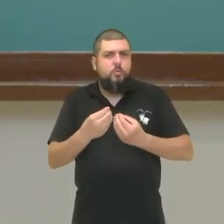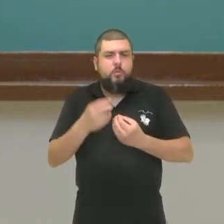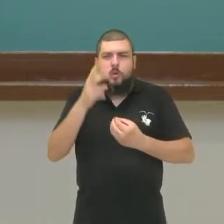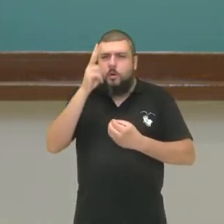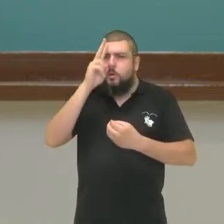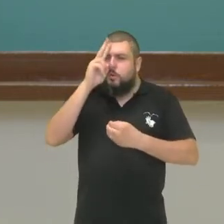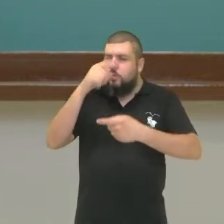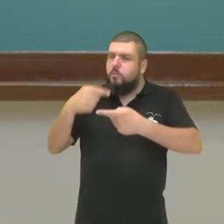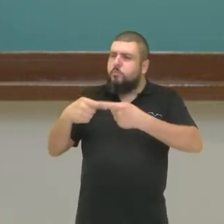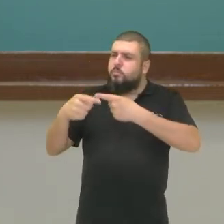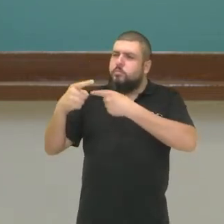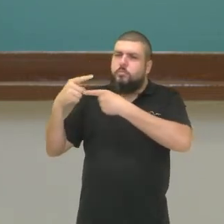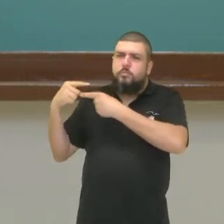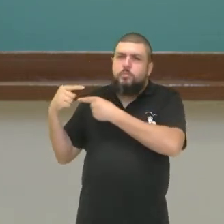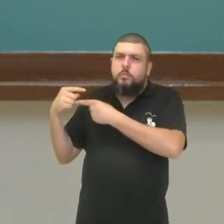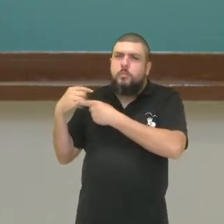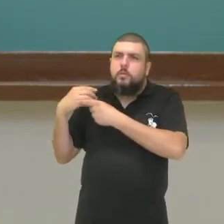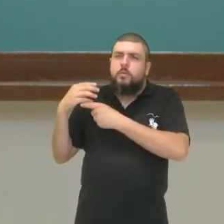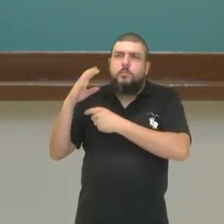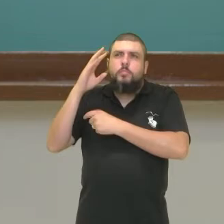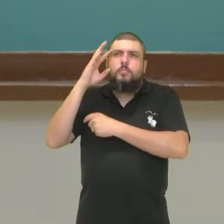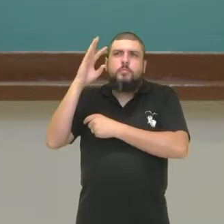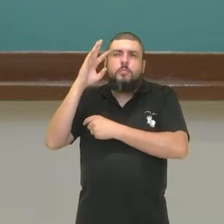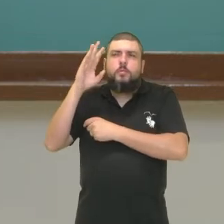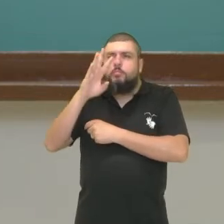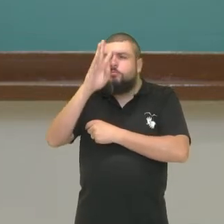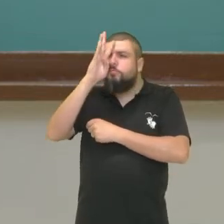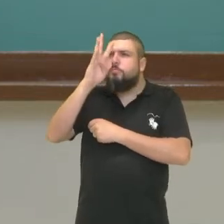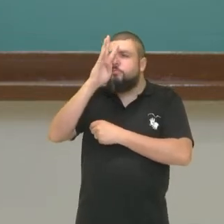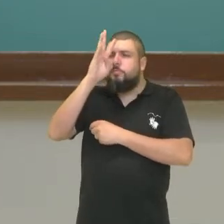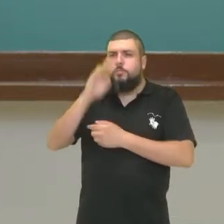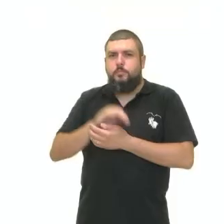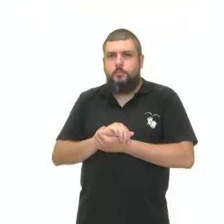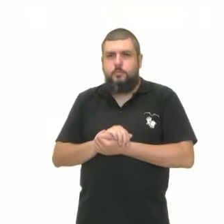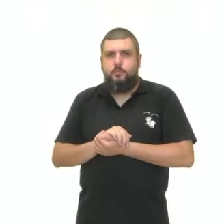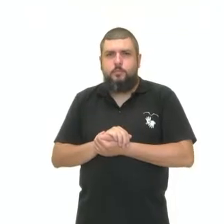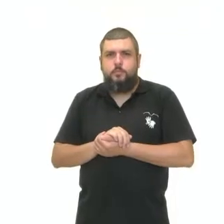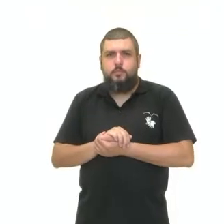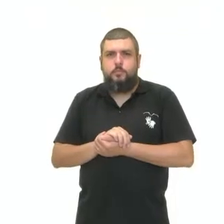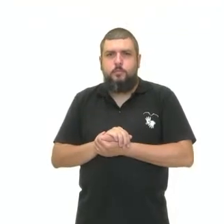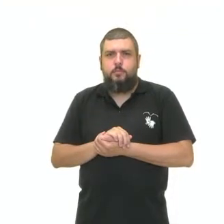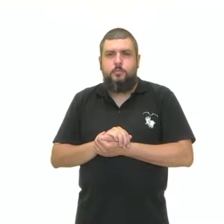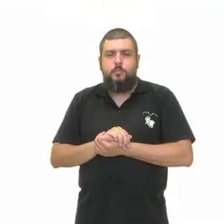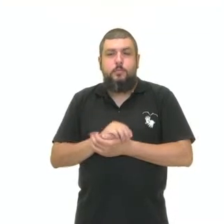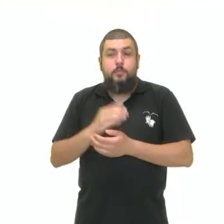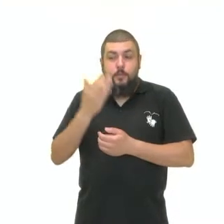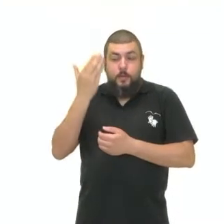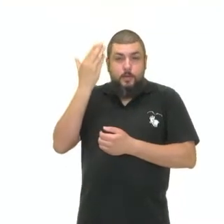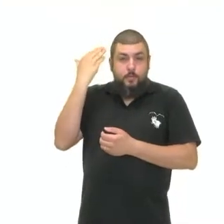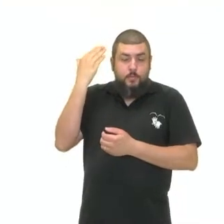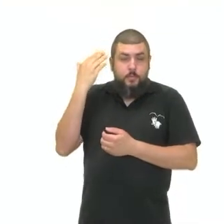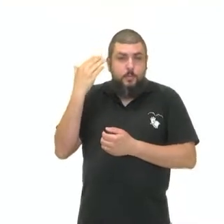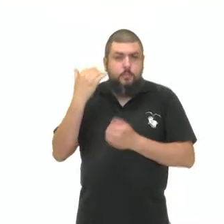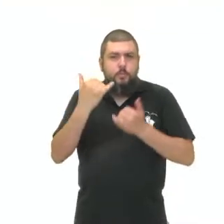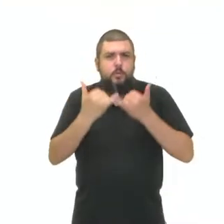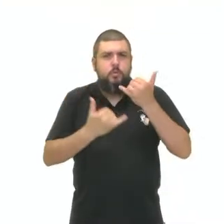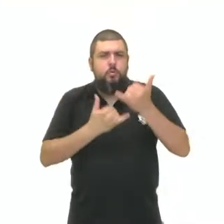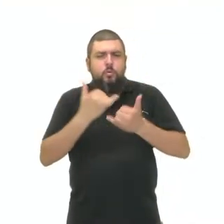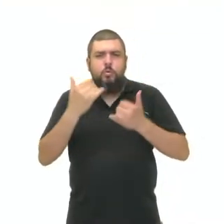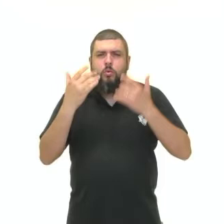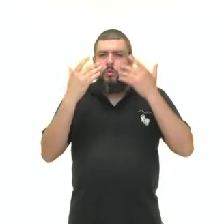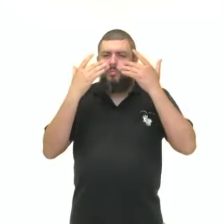ela começou, como que ela surgiu. A origem dos jogos de improviso se deu em 600